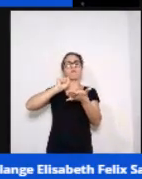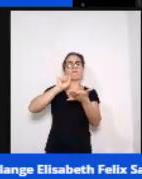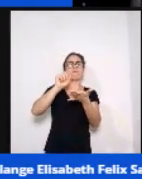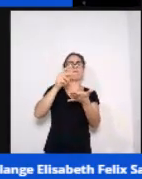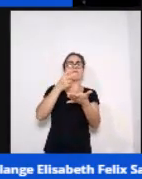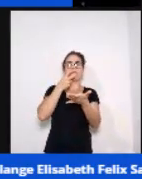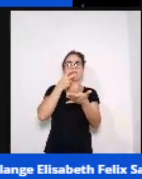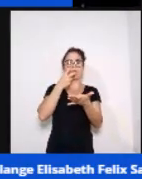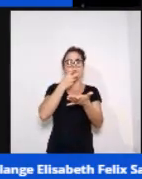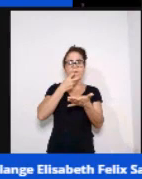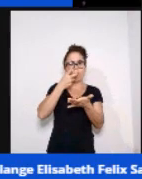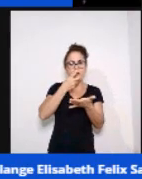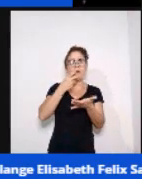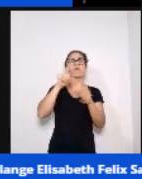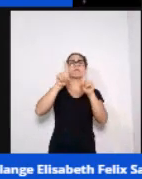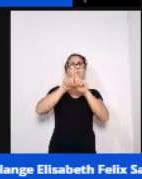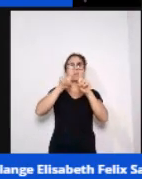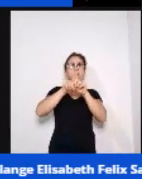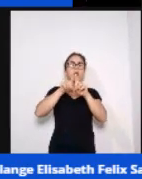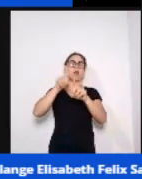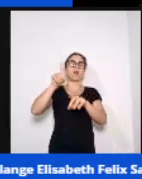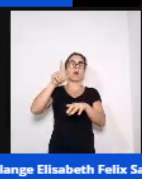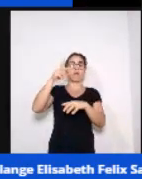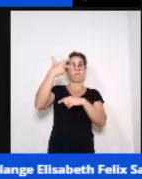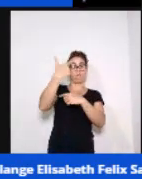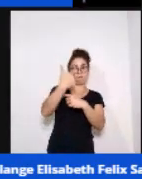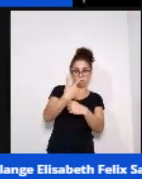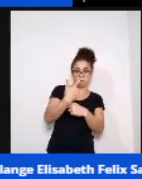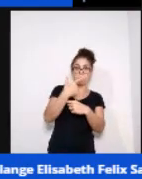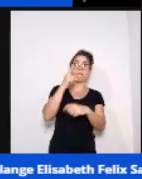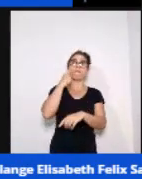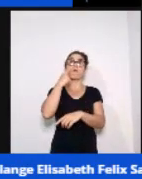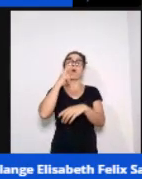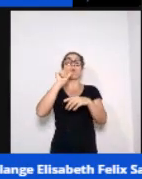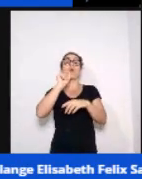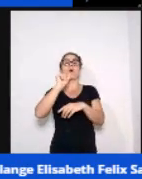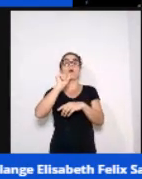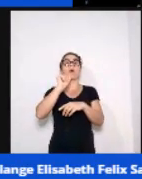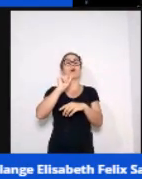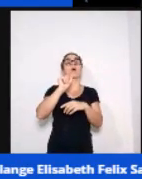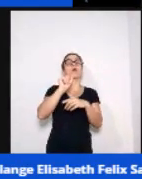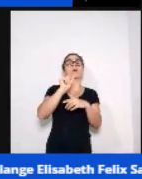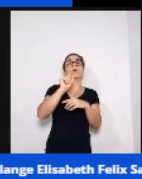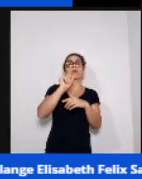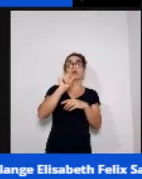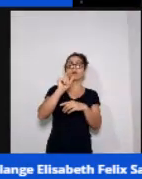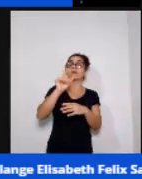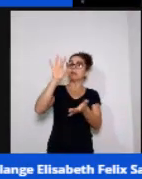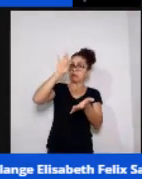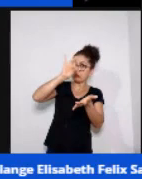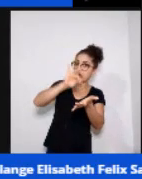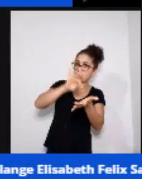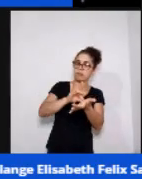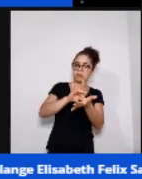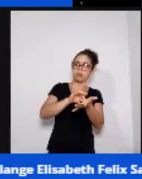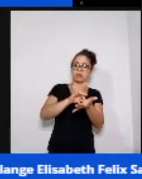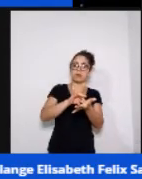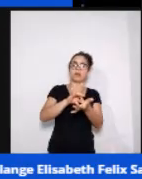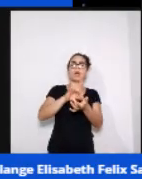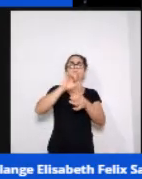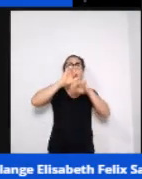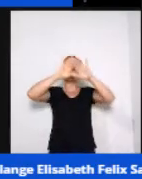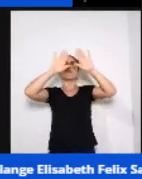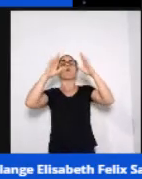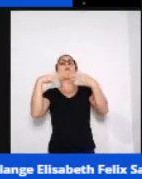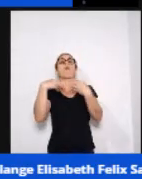gente entender se está funcionando, porque o que vem chegado como resultado, né, parece que é outro. Né? A gente entender qual que é o lado